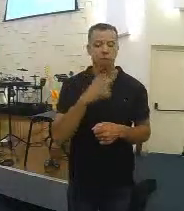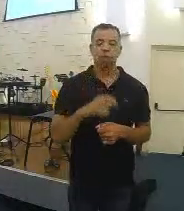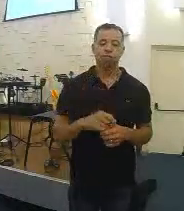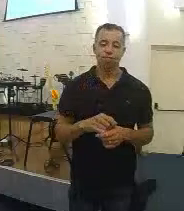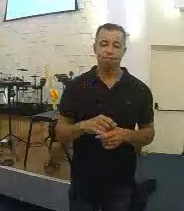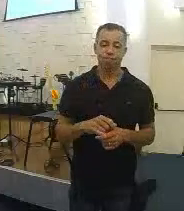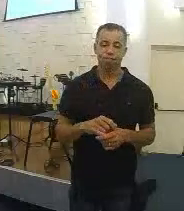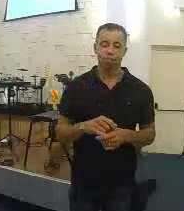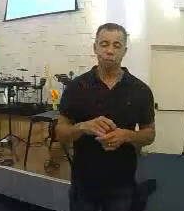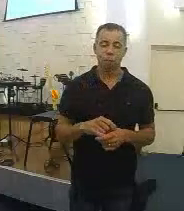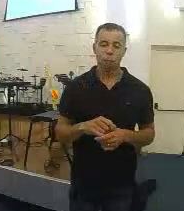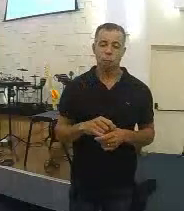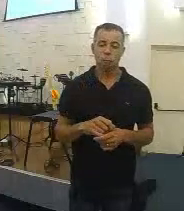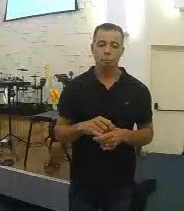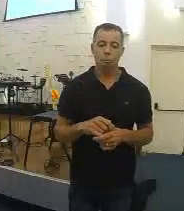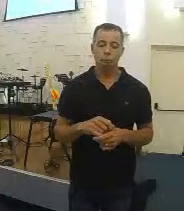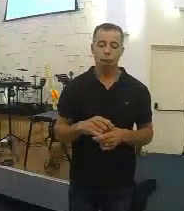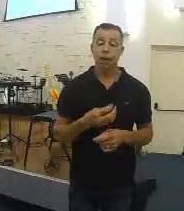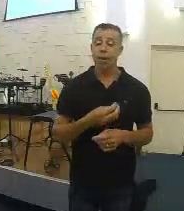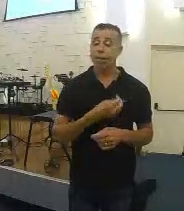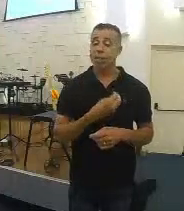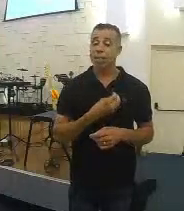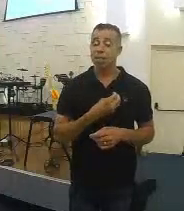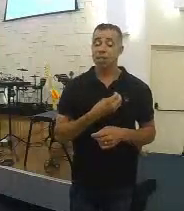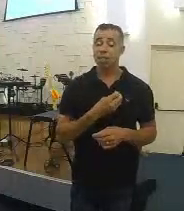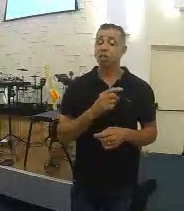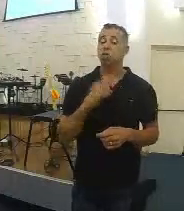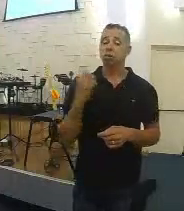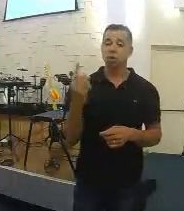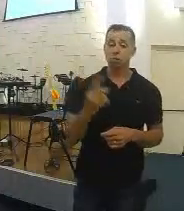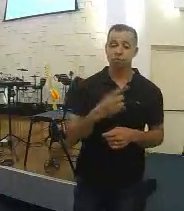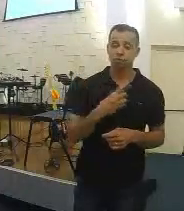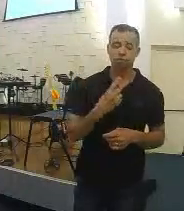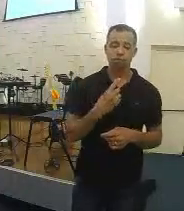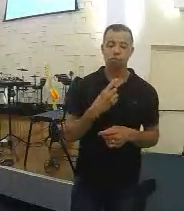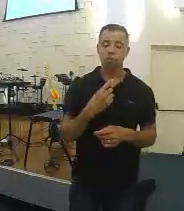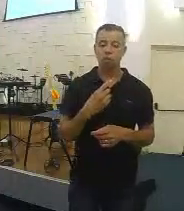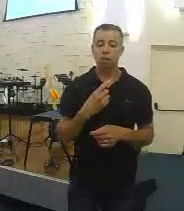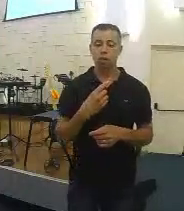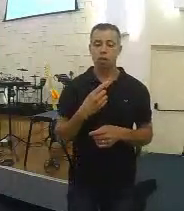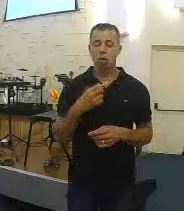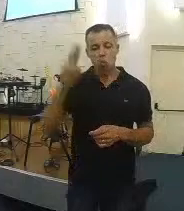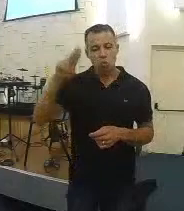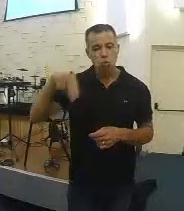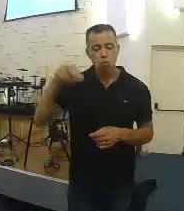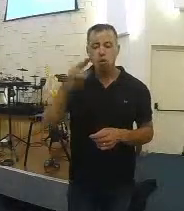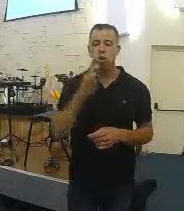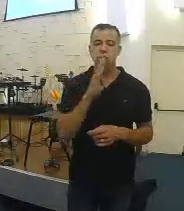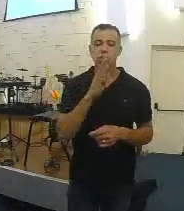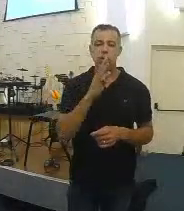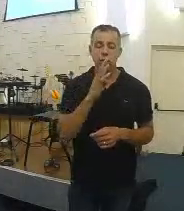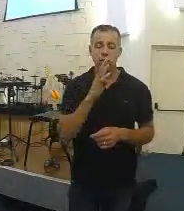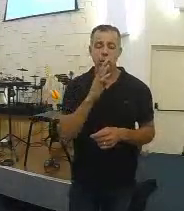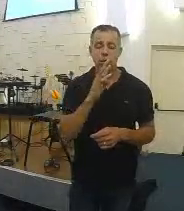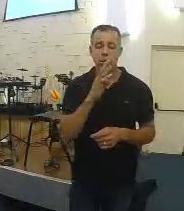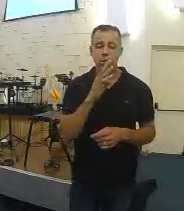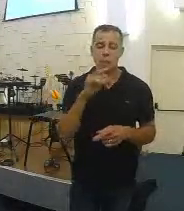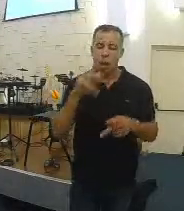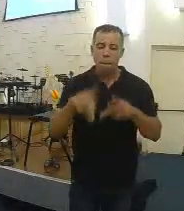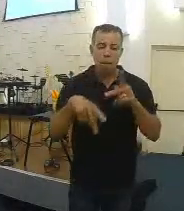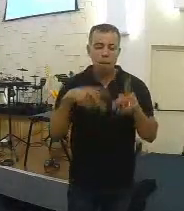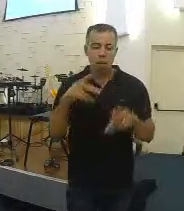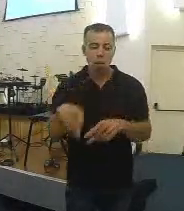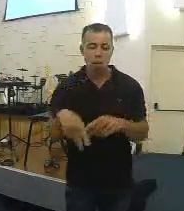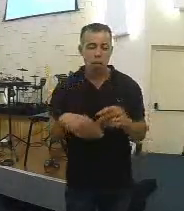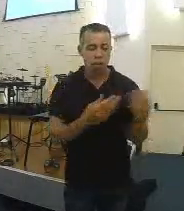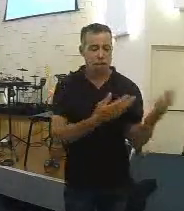Irmãos, ao longo da vida cristã, eu nunca conheci alguém que vivenciou toda a juventude na